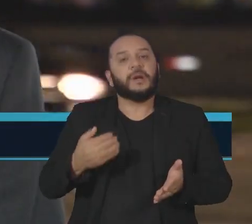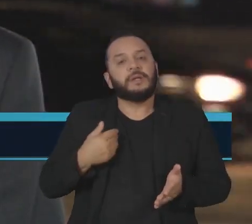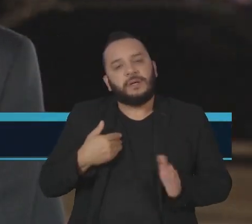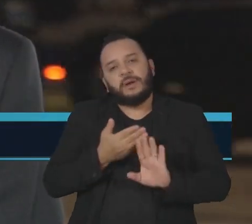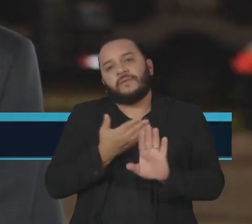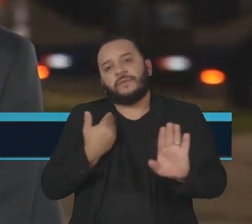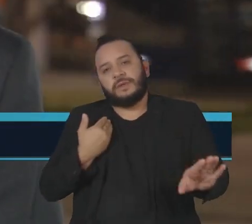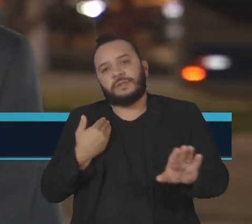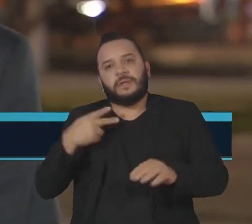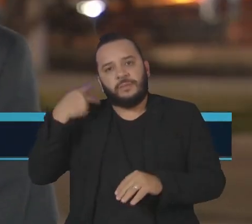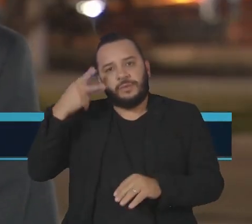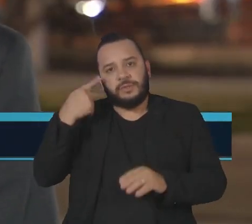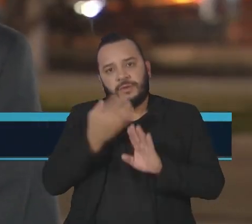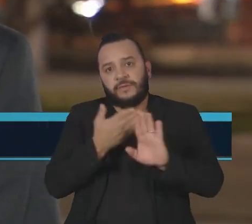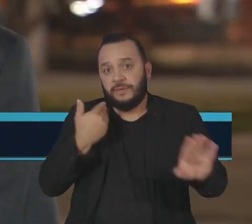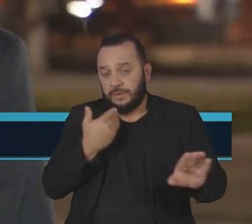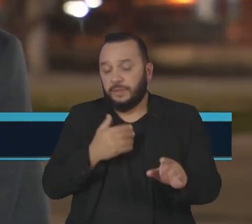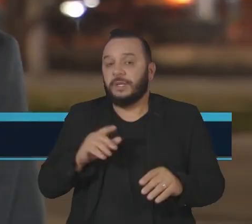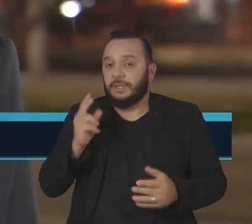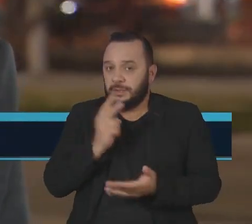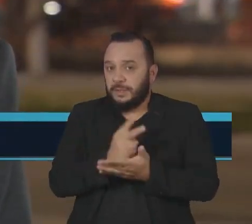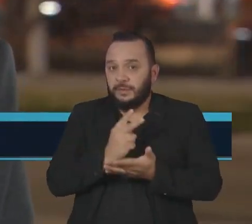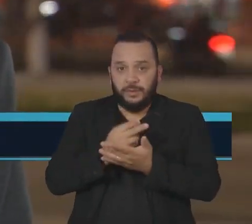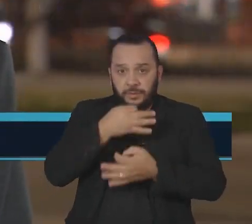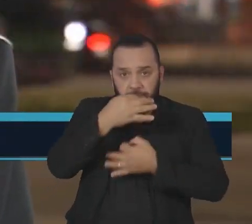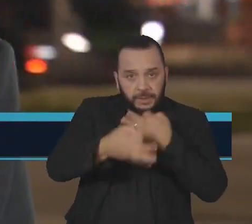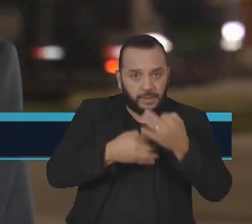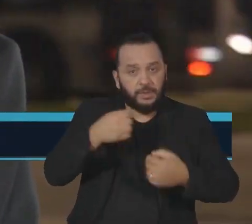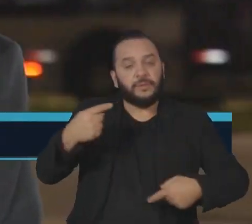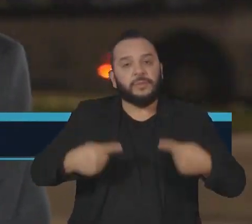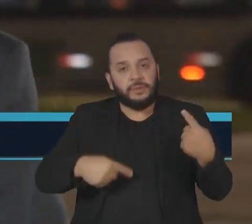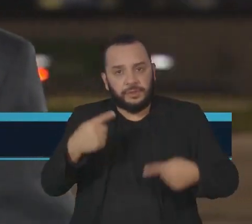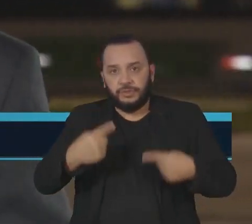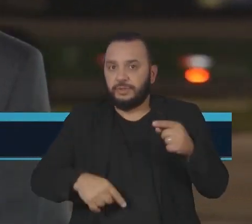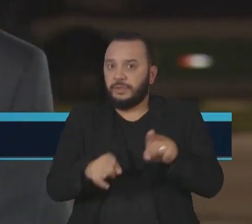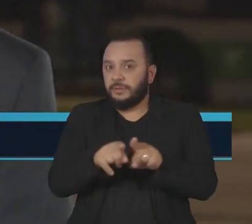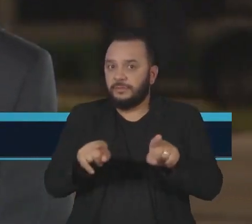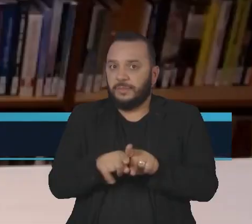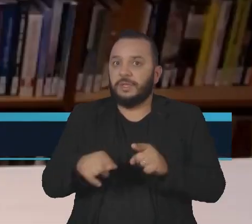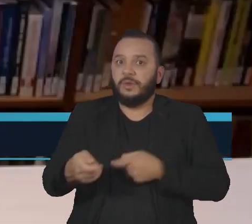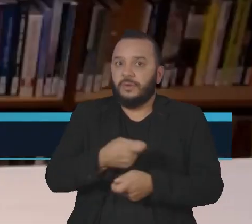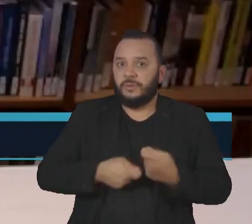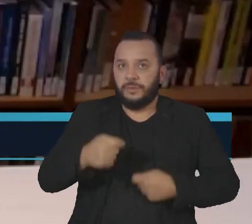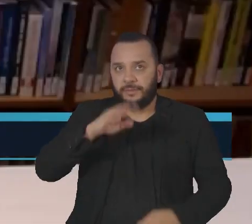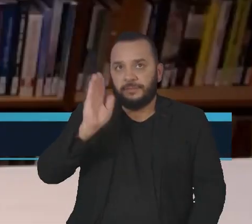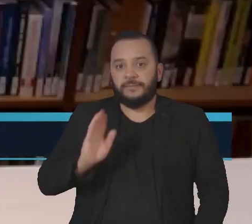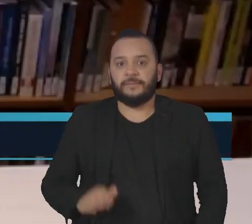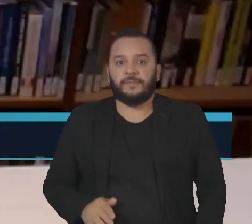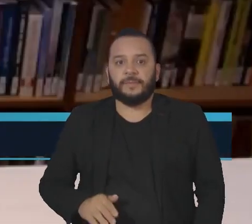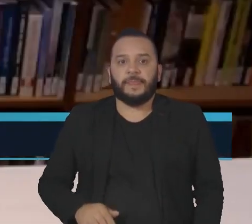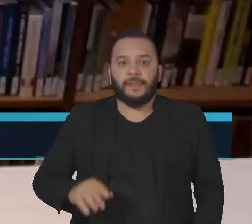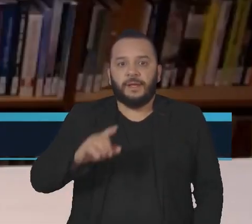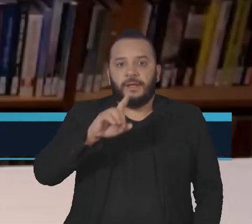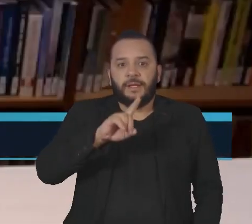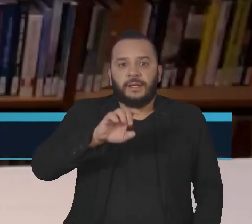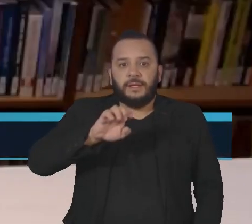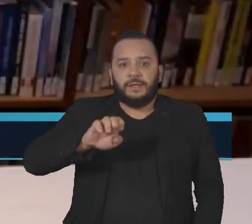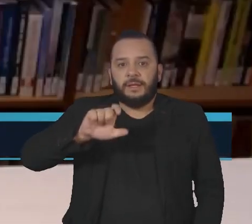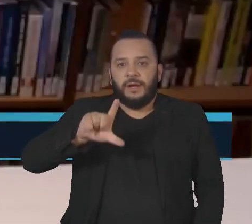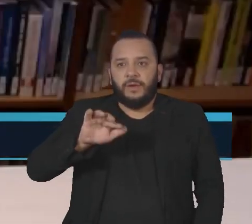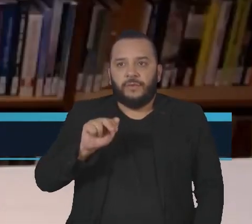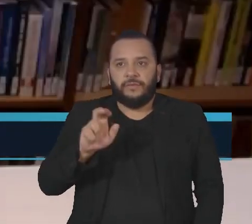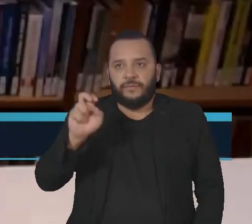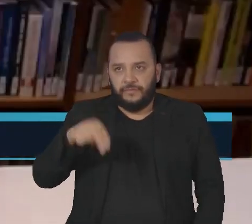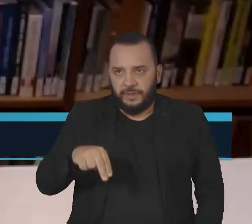públicas nos últimos anos, seguiu opinando sobre os rumos da política e da economia. Delfim era um desenvolvimentista